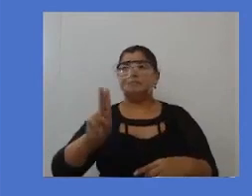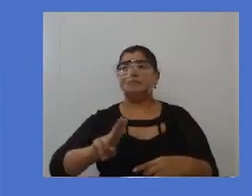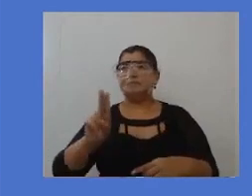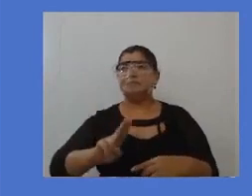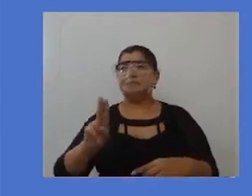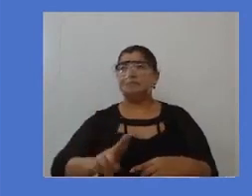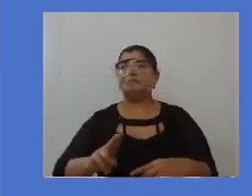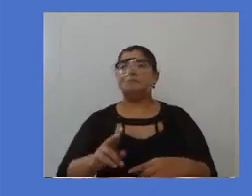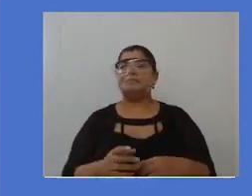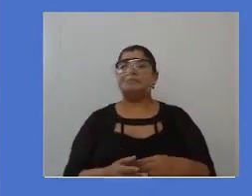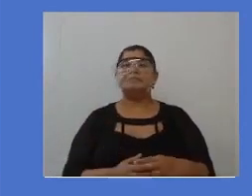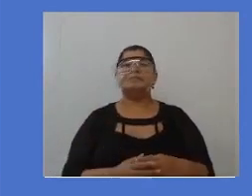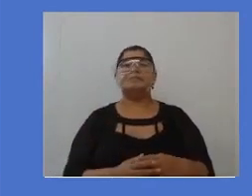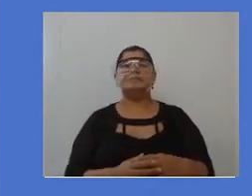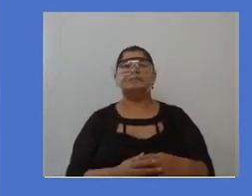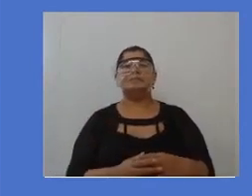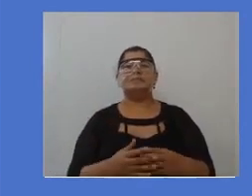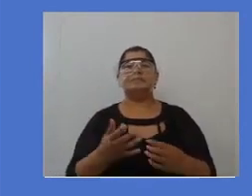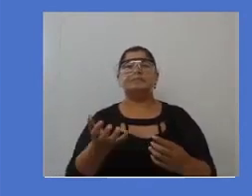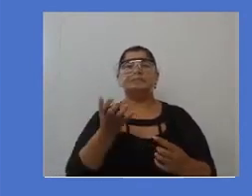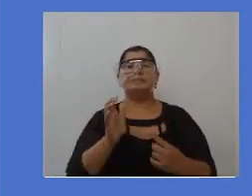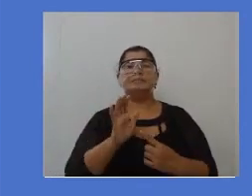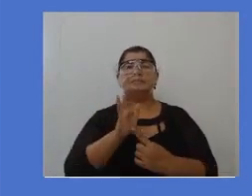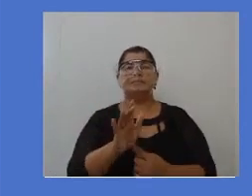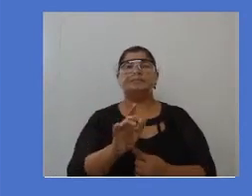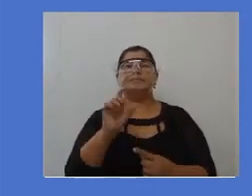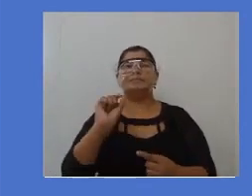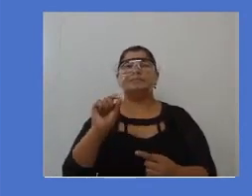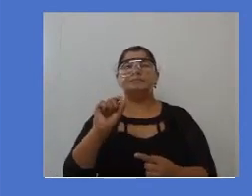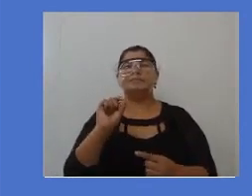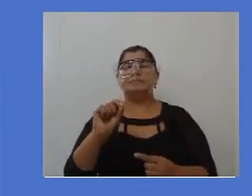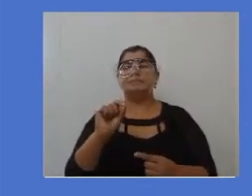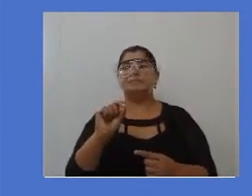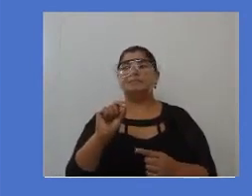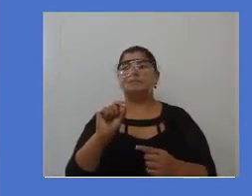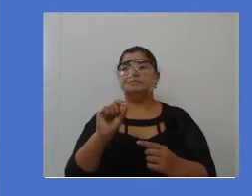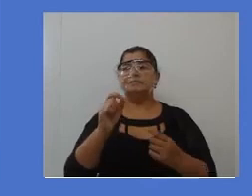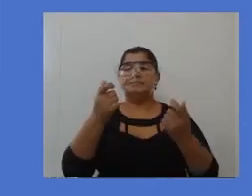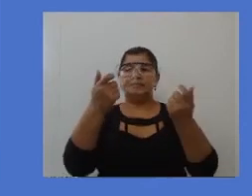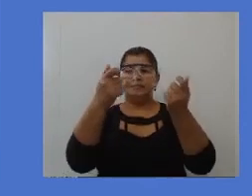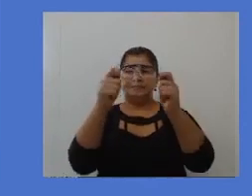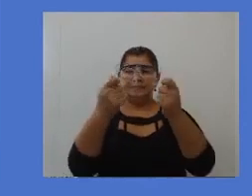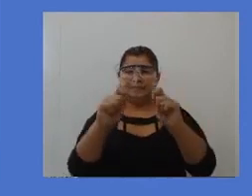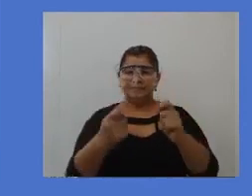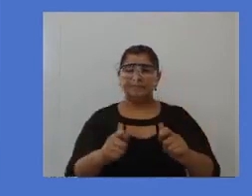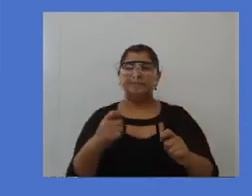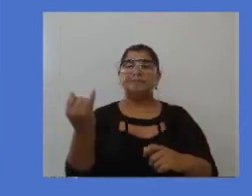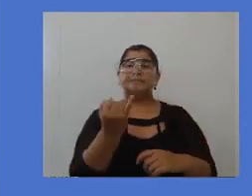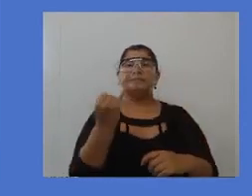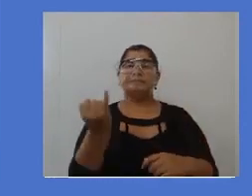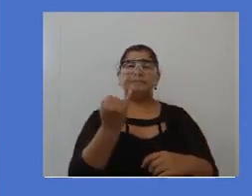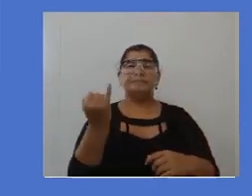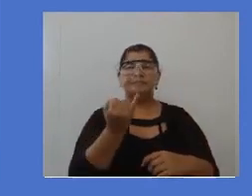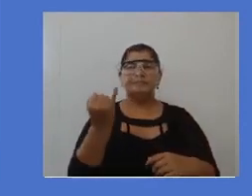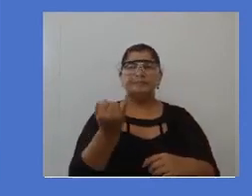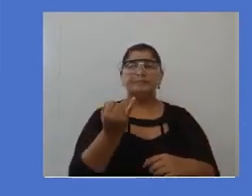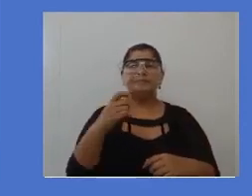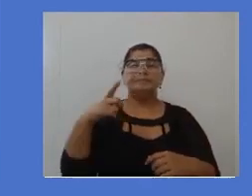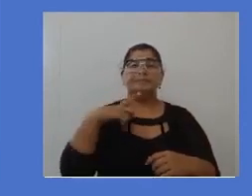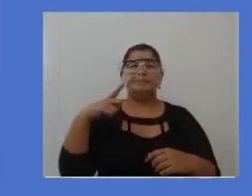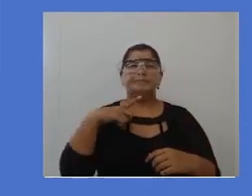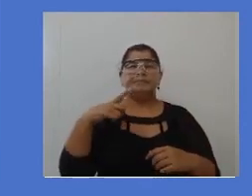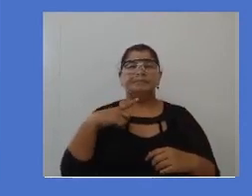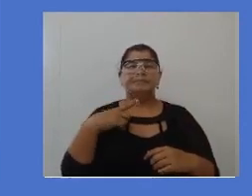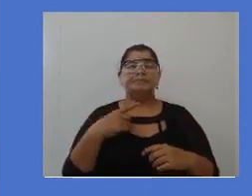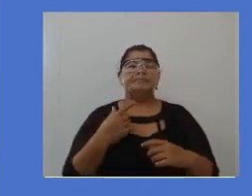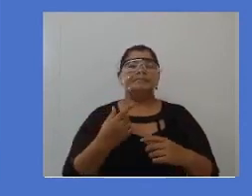Mas eu queria levar vocês a ver uma imagem, é uma imagem muito importante, é uma imagem que existe